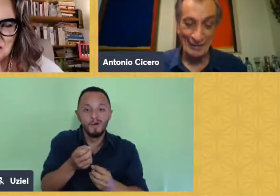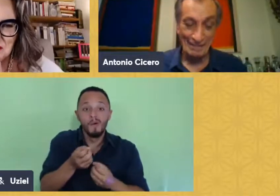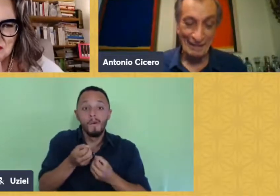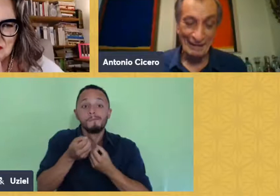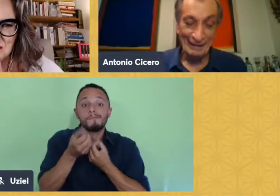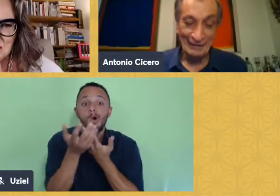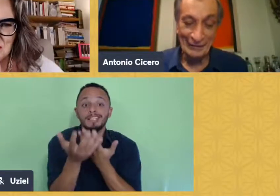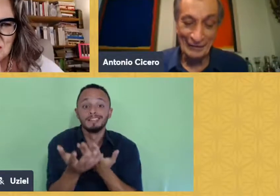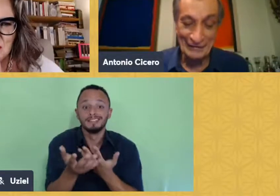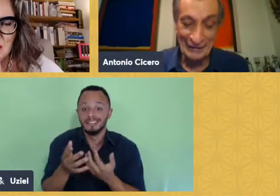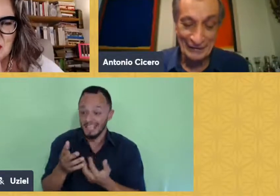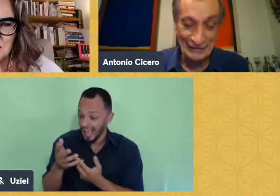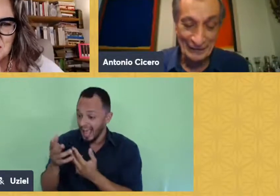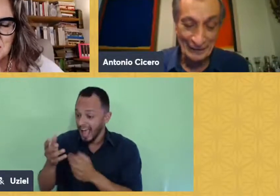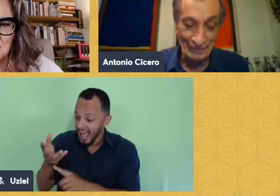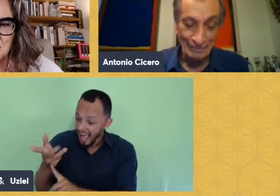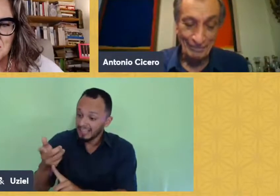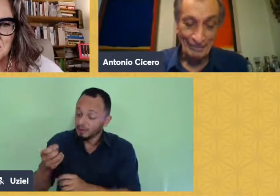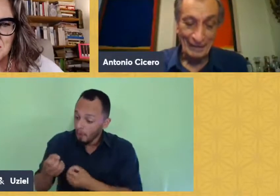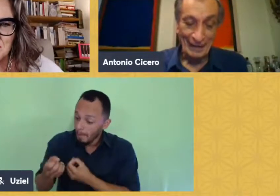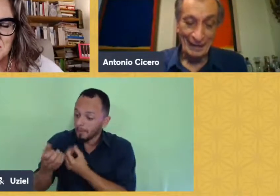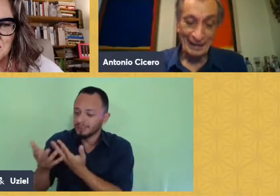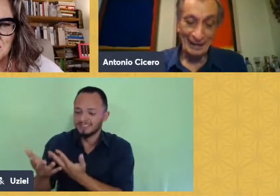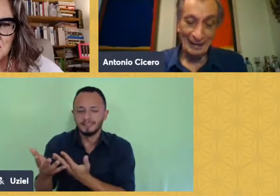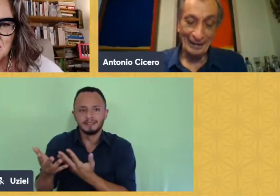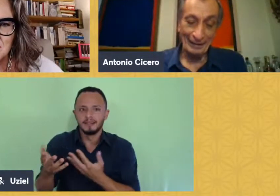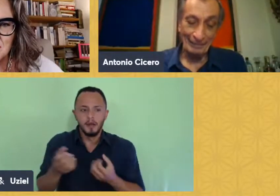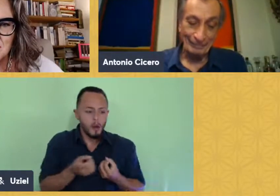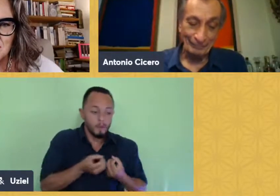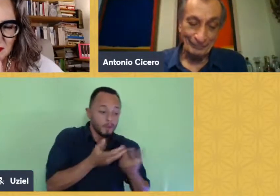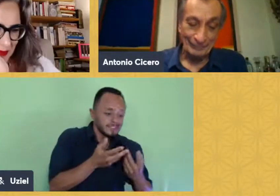isso. Então, a gente,